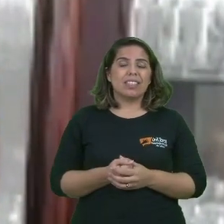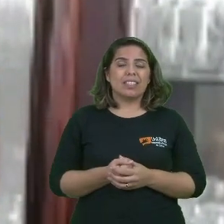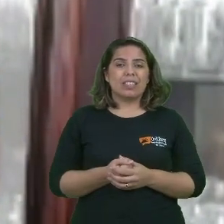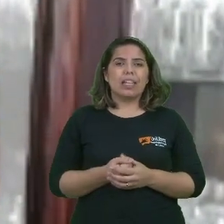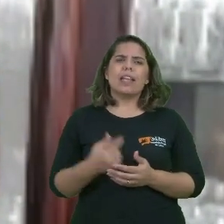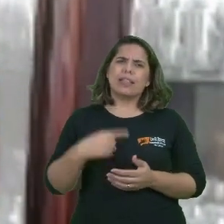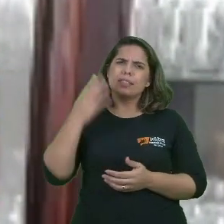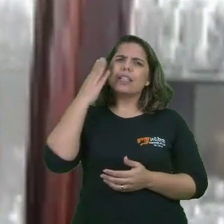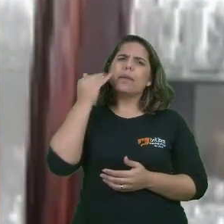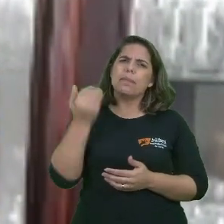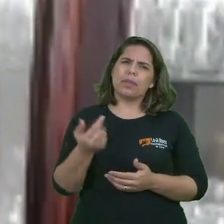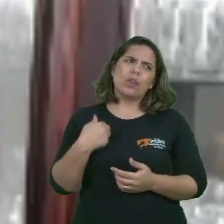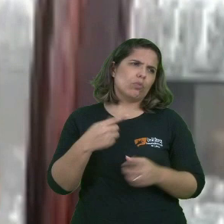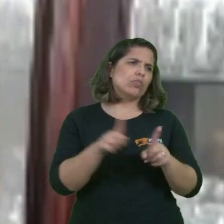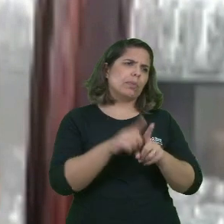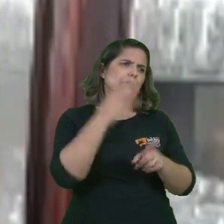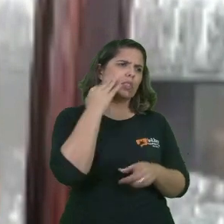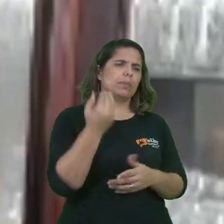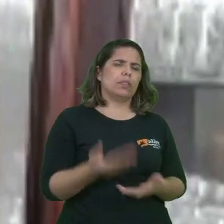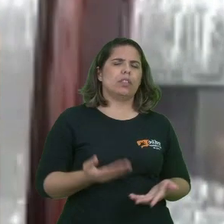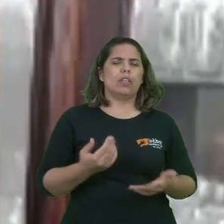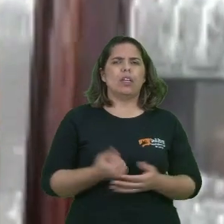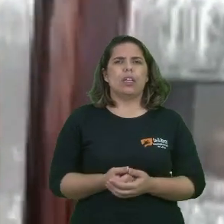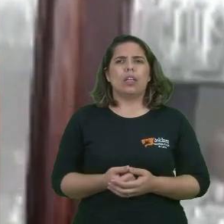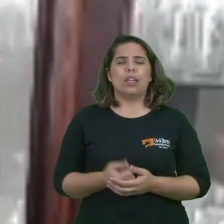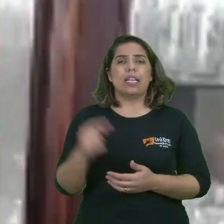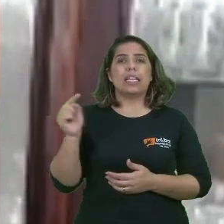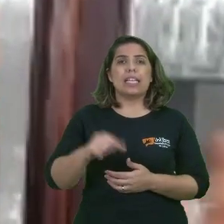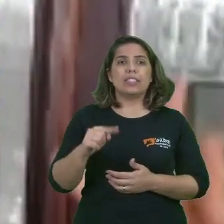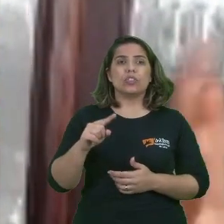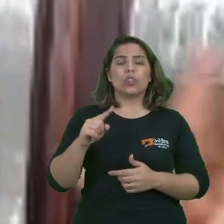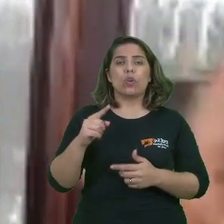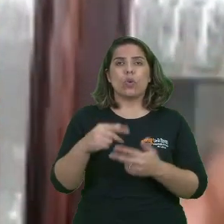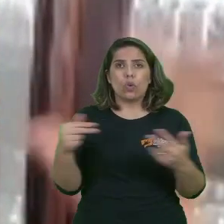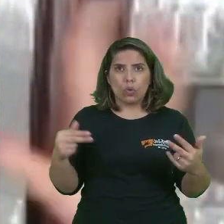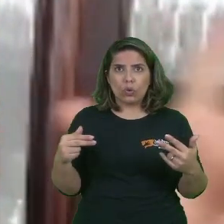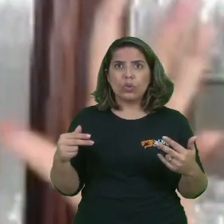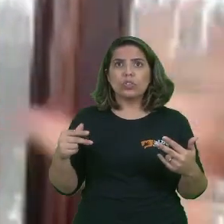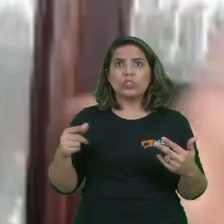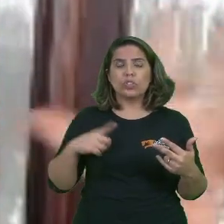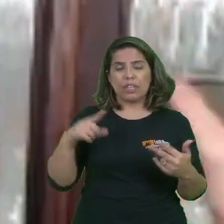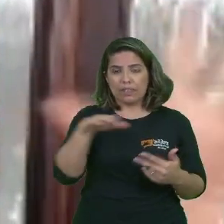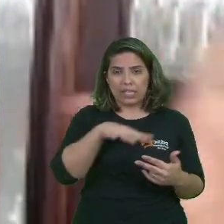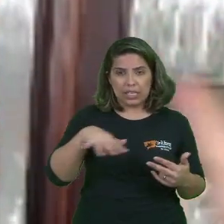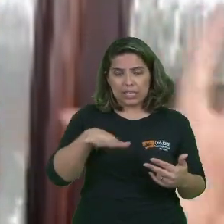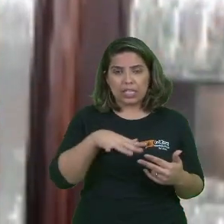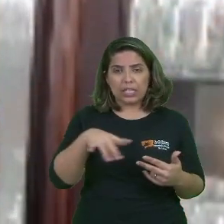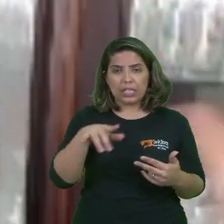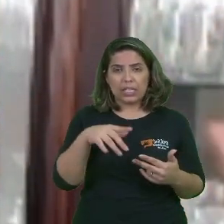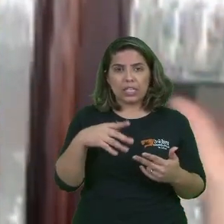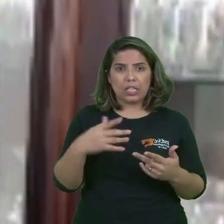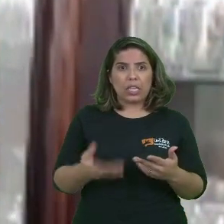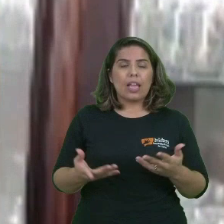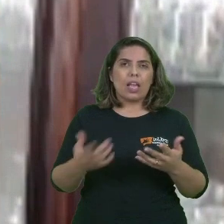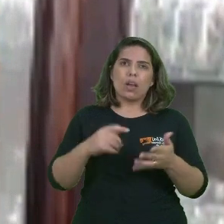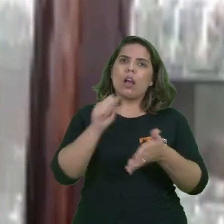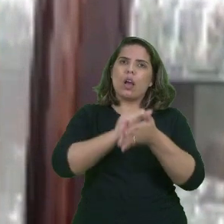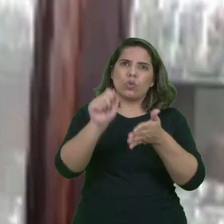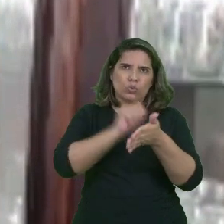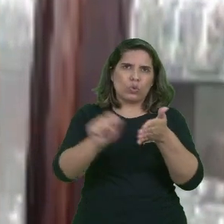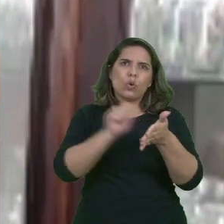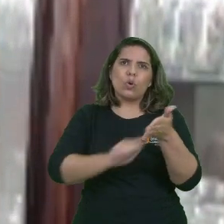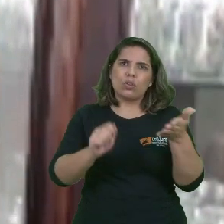sabe muito bem eu também sabia quem essas coisas imagina Maria ouvindo mas que nos autores eu